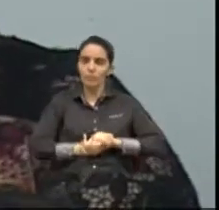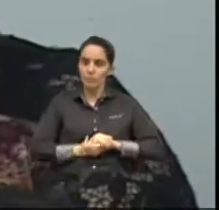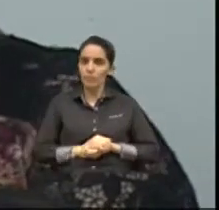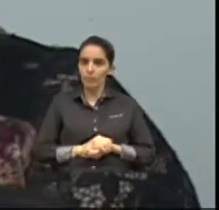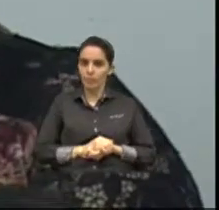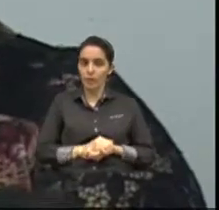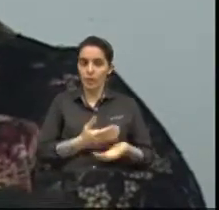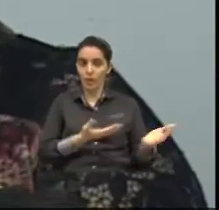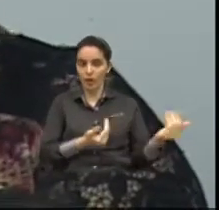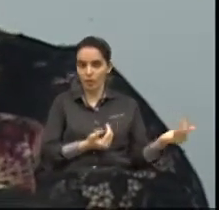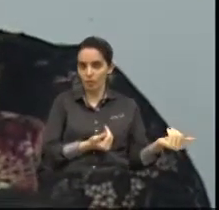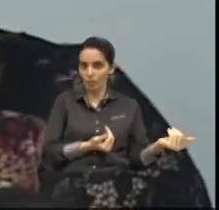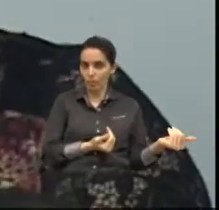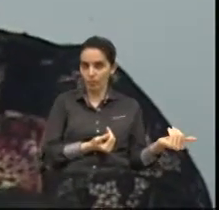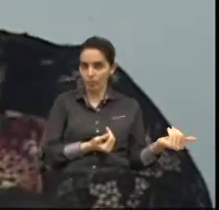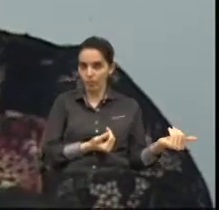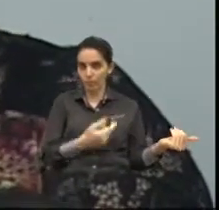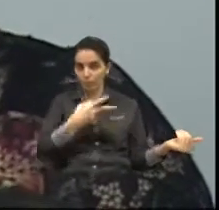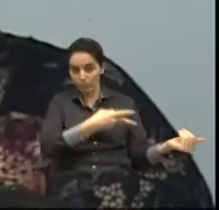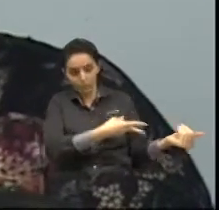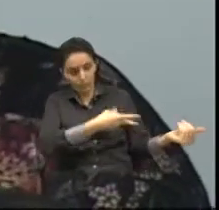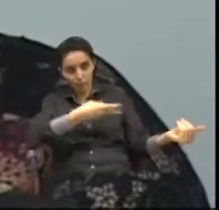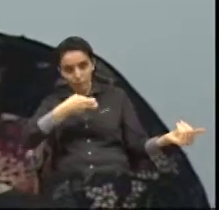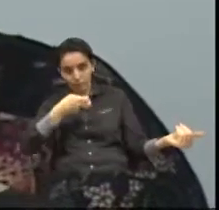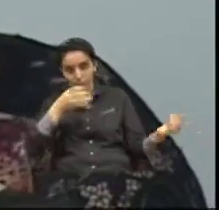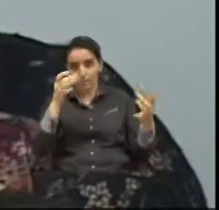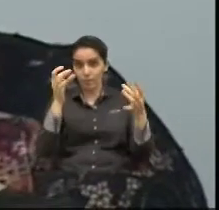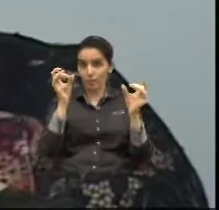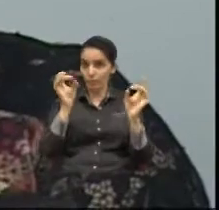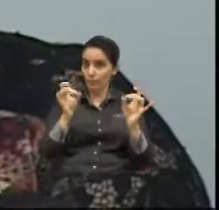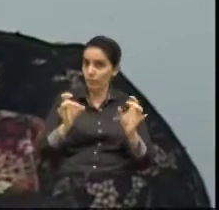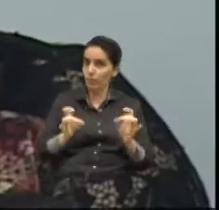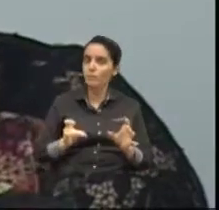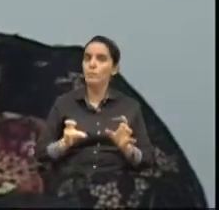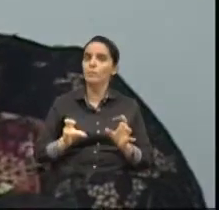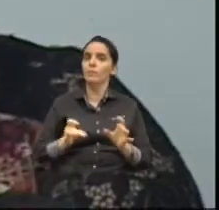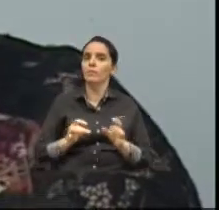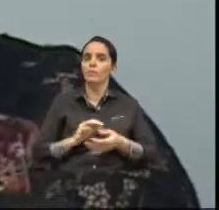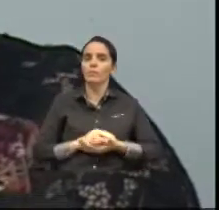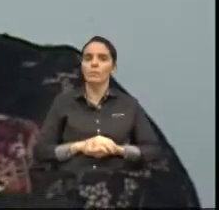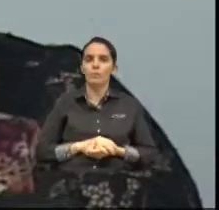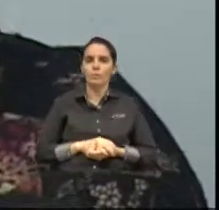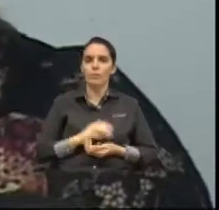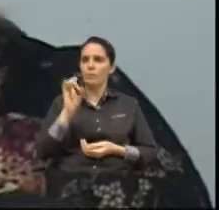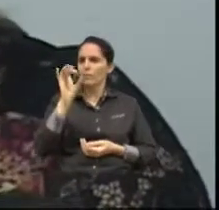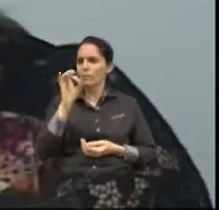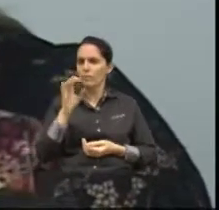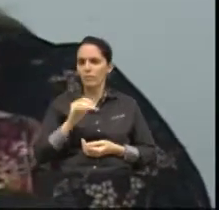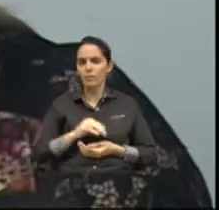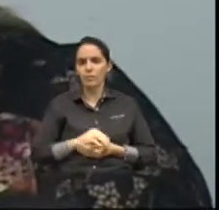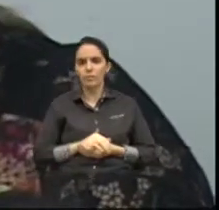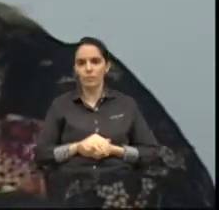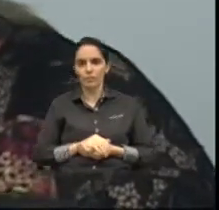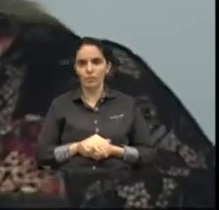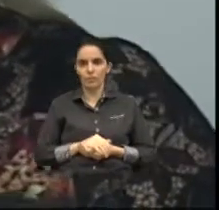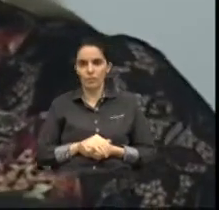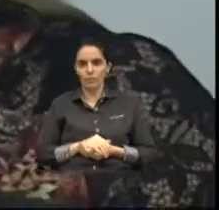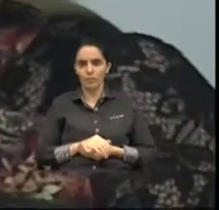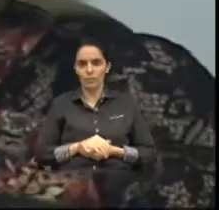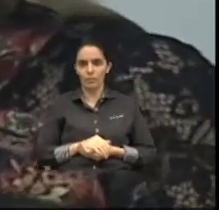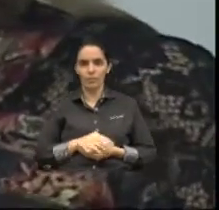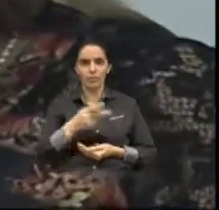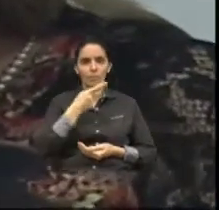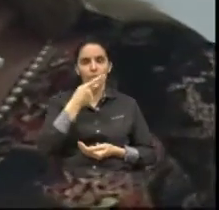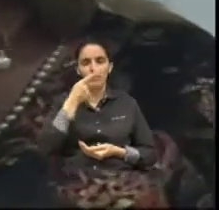olhar especial para eles, no sentido também, só não punindo pelas coisas